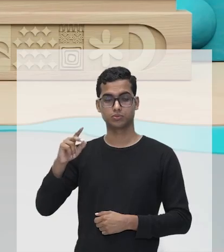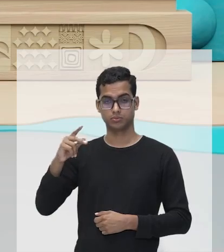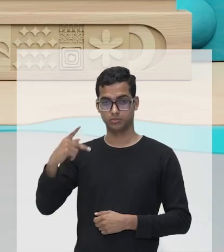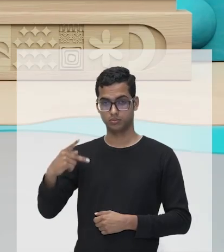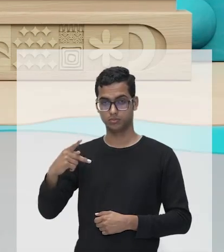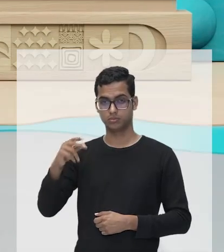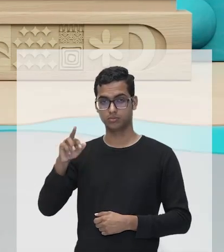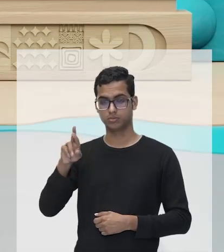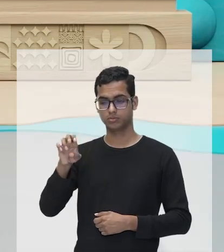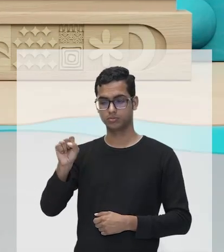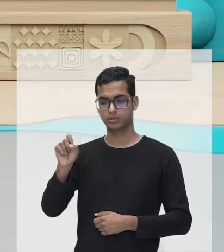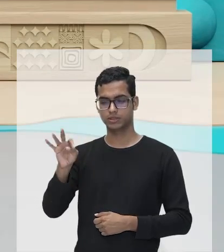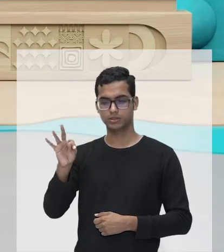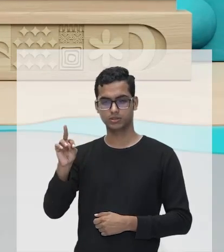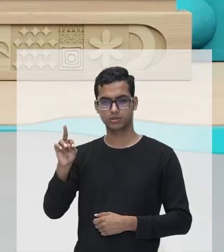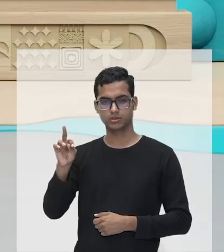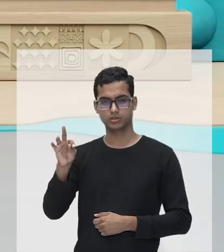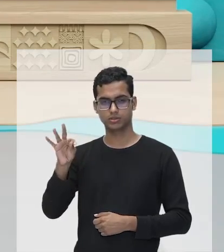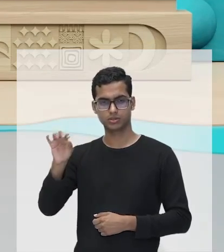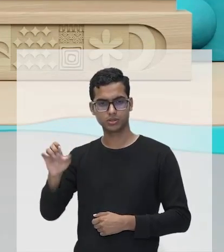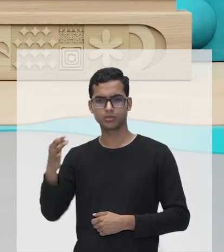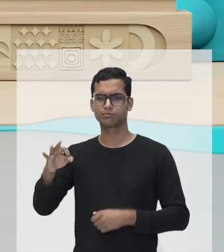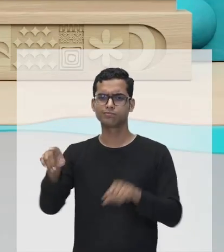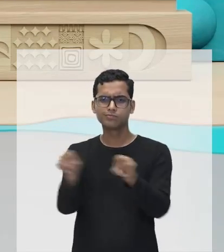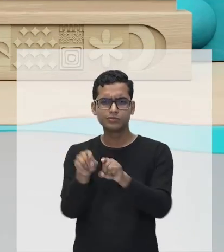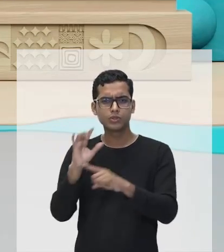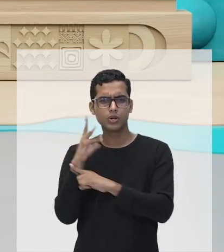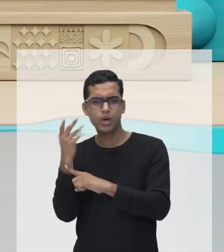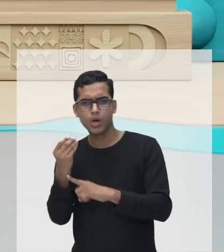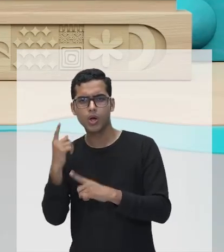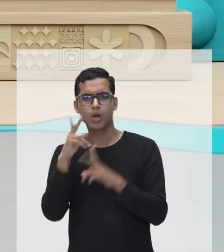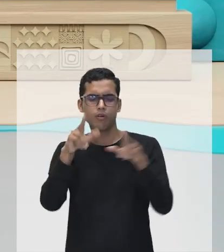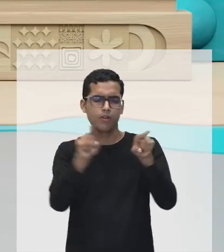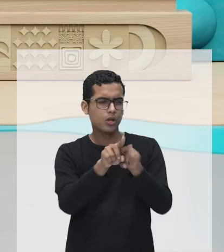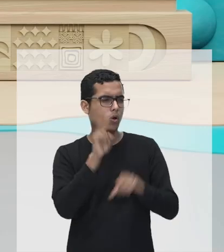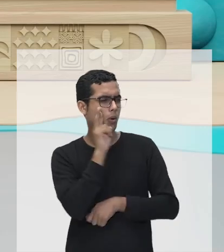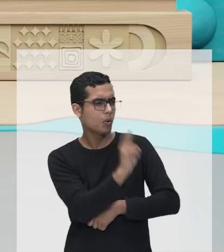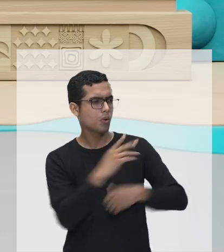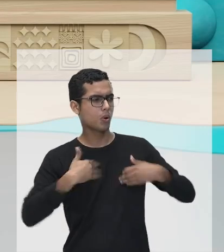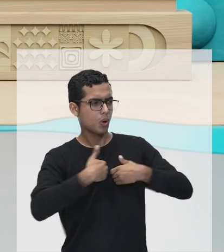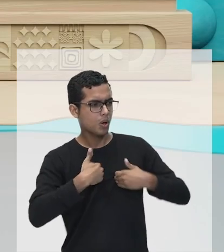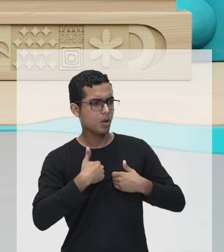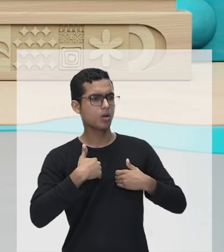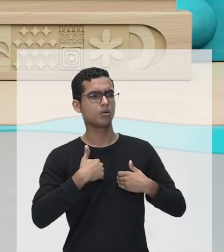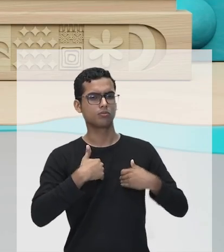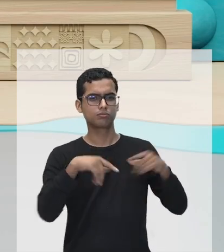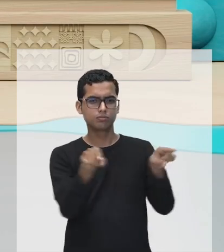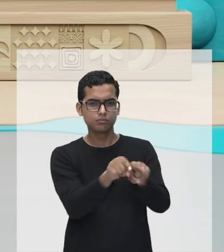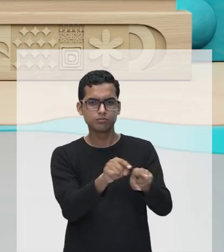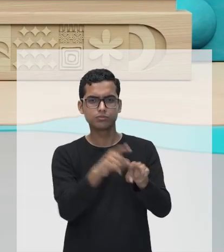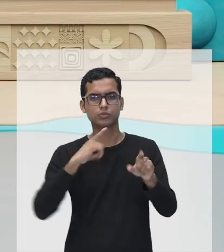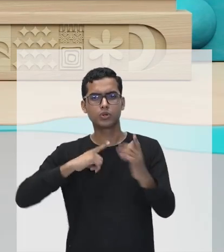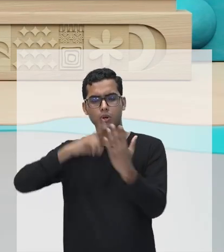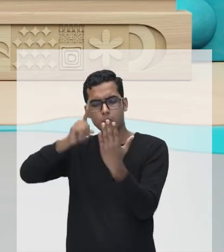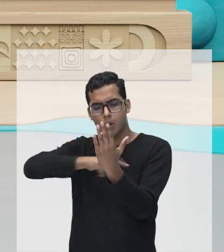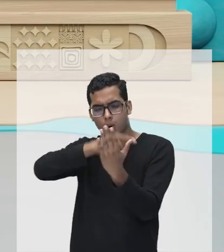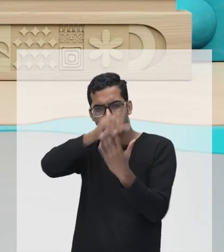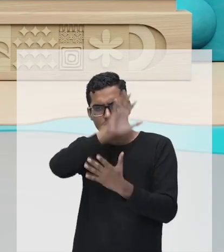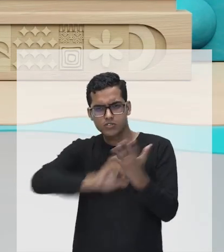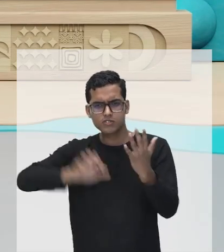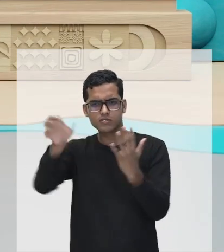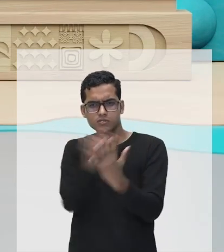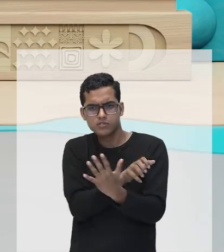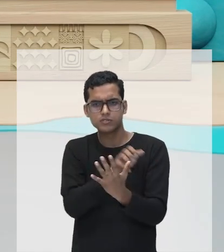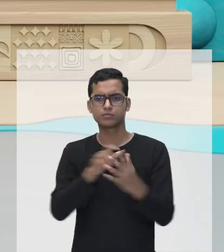animais, eles encontrariam animais exatamente como estavam. E temos um outro tipo de arte, como